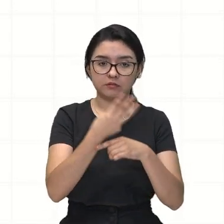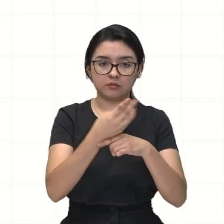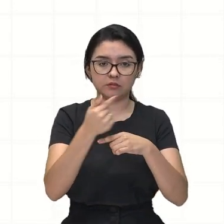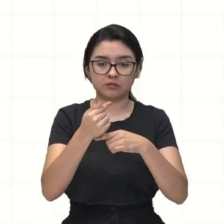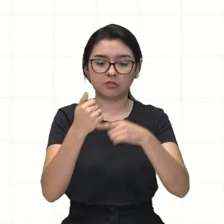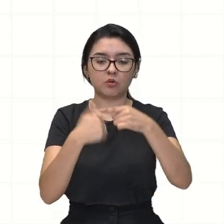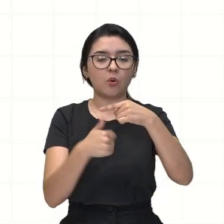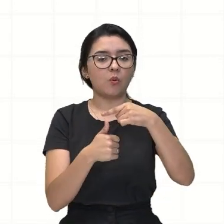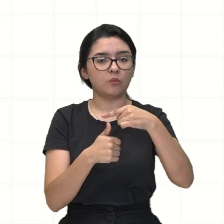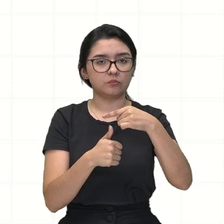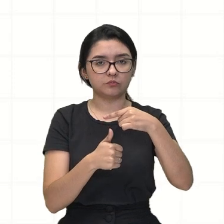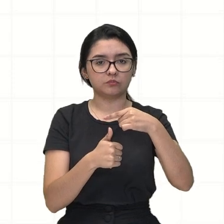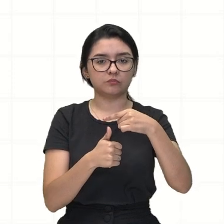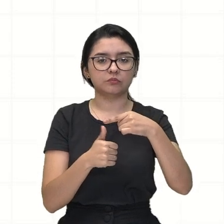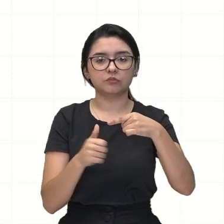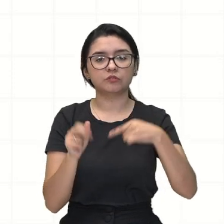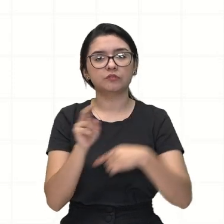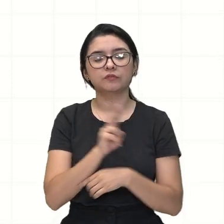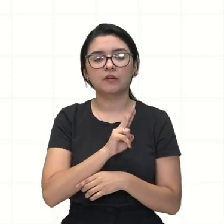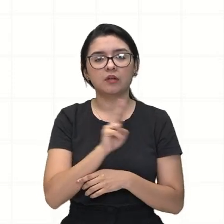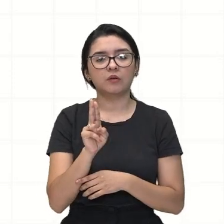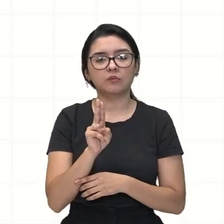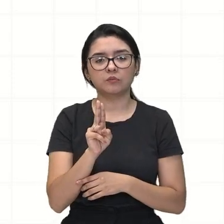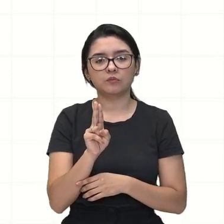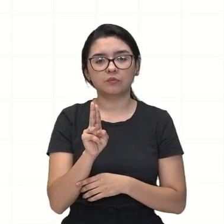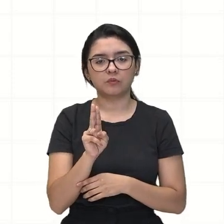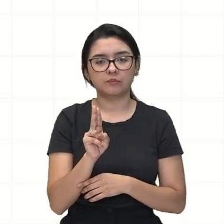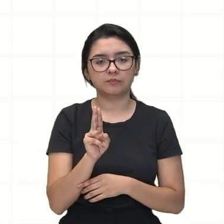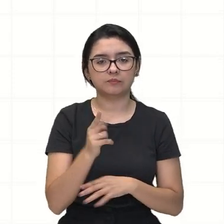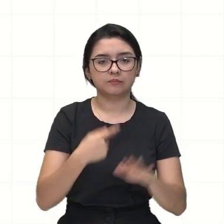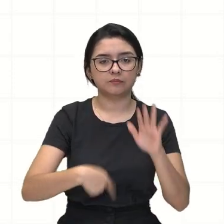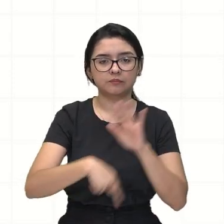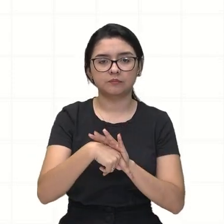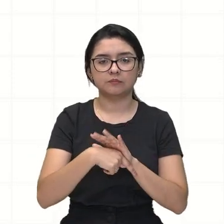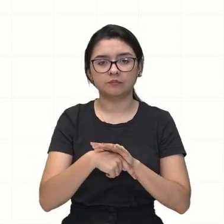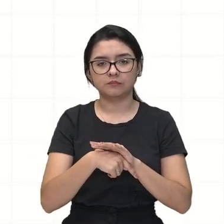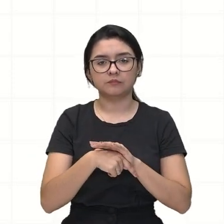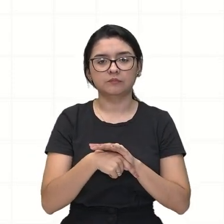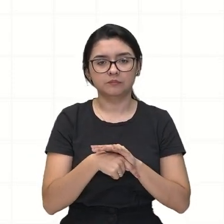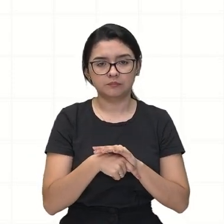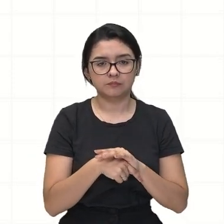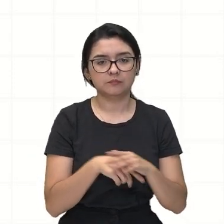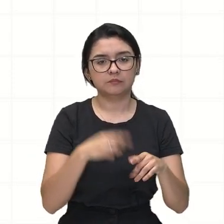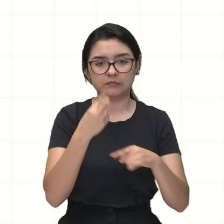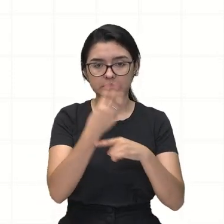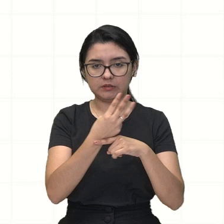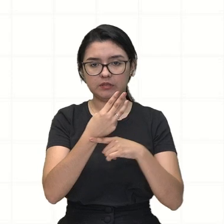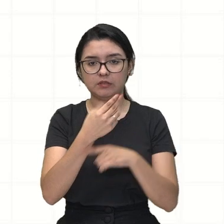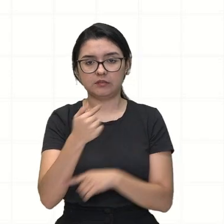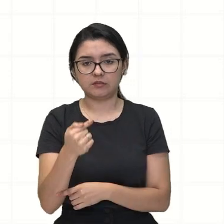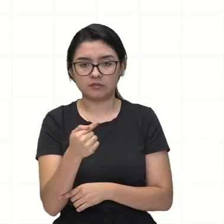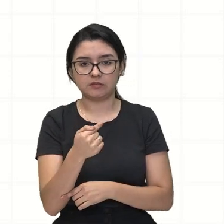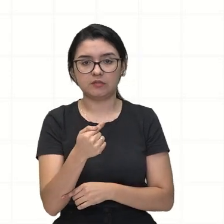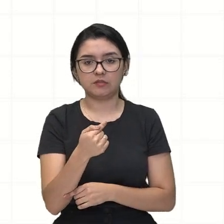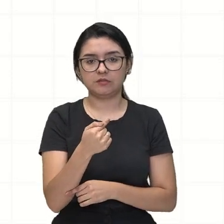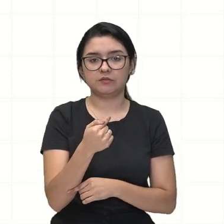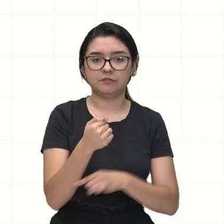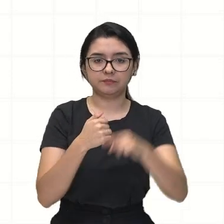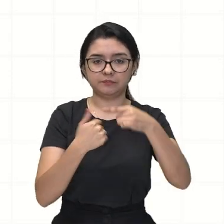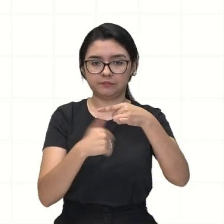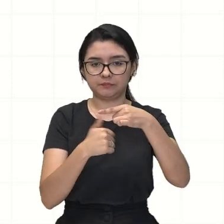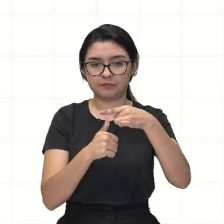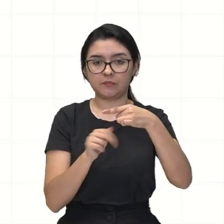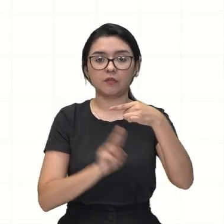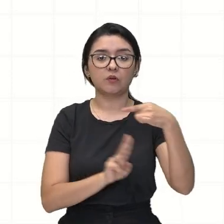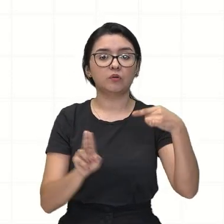for 11, a gente vai ler, escrever, jeitão que está aqui em cima, ó, 37, ó, o numerador a gente escreve do jeito que está, e o